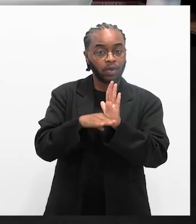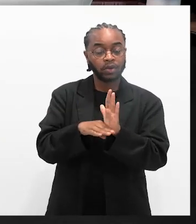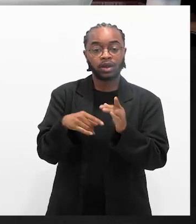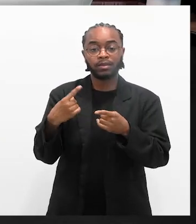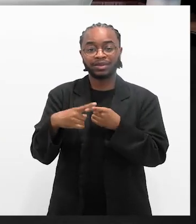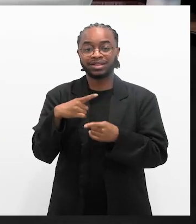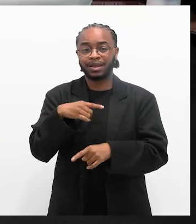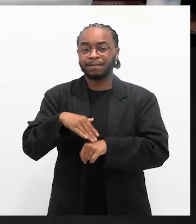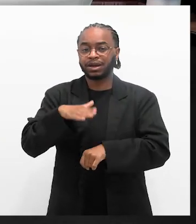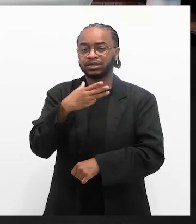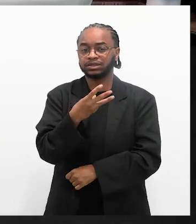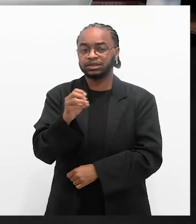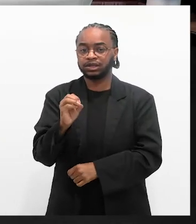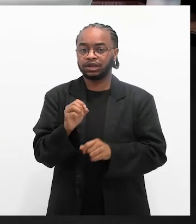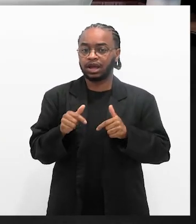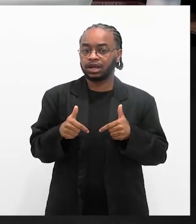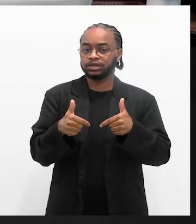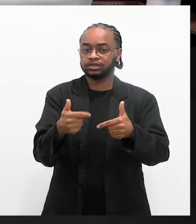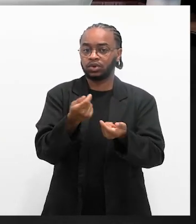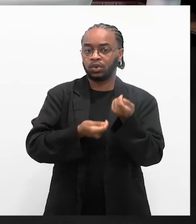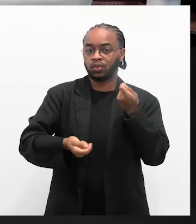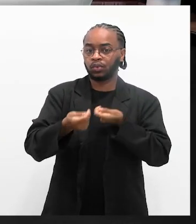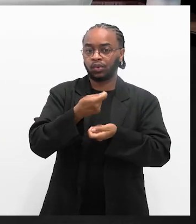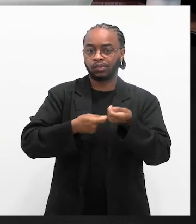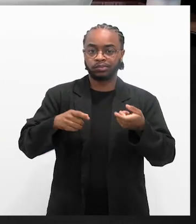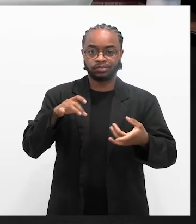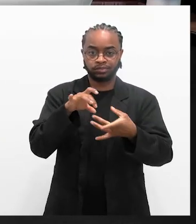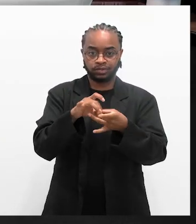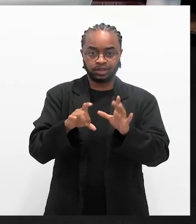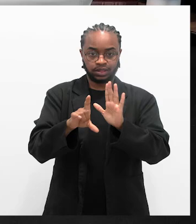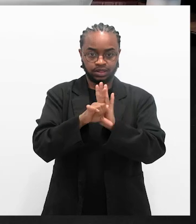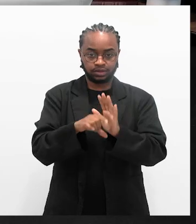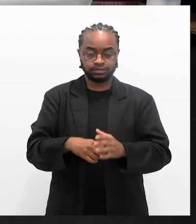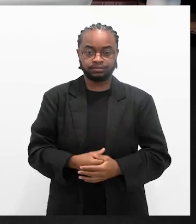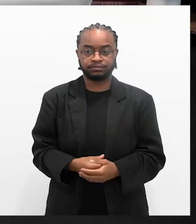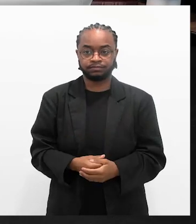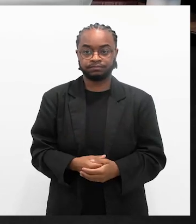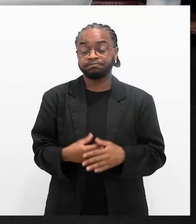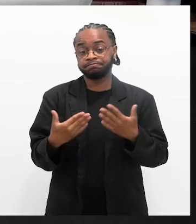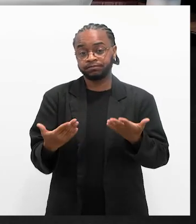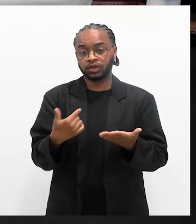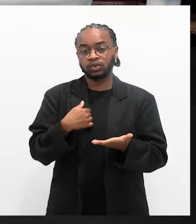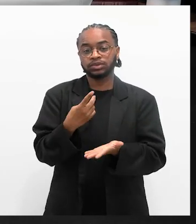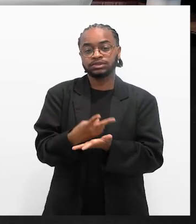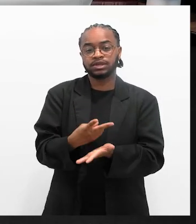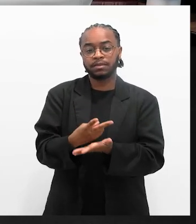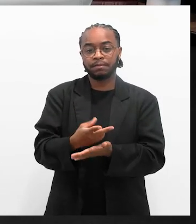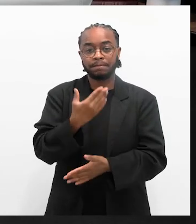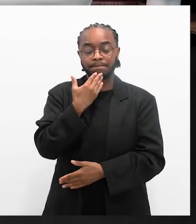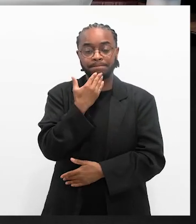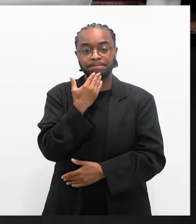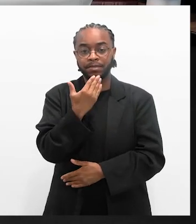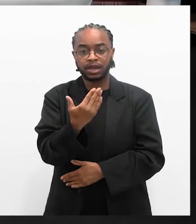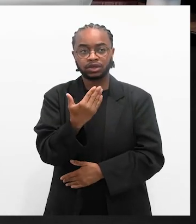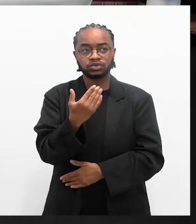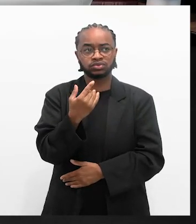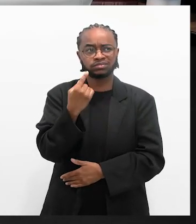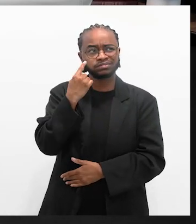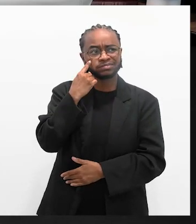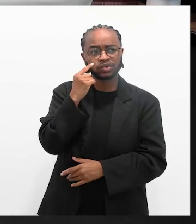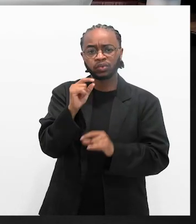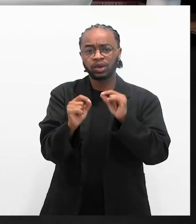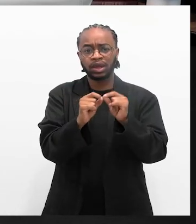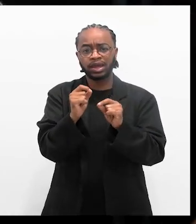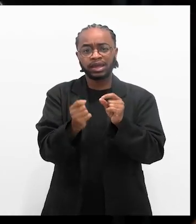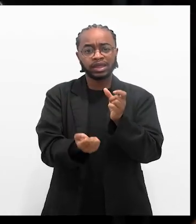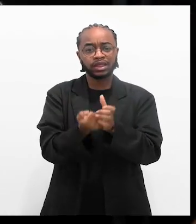pautas, porque são mais de 30 atividades econômicas elencadas nessa lei. E eu penso sempre muito, né,